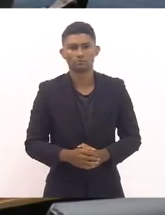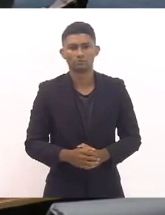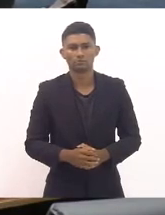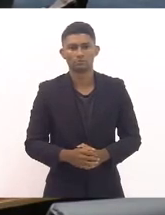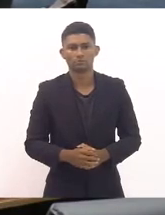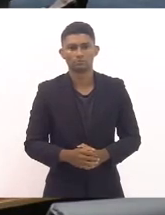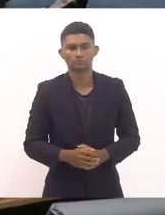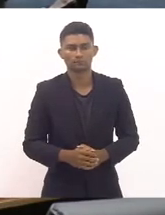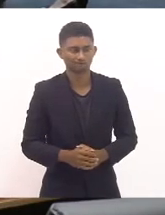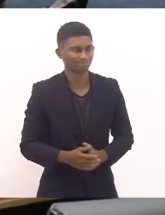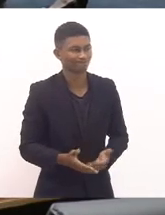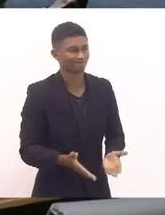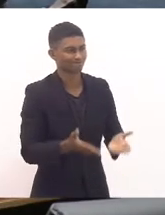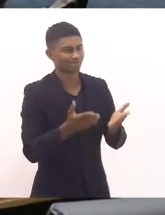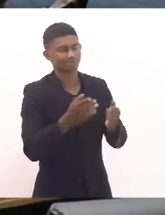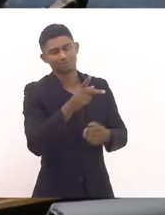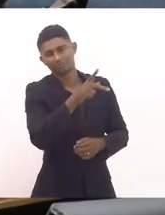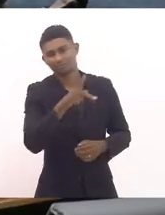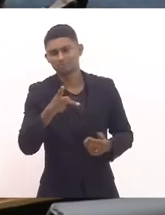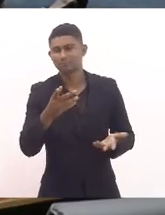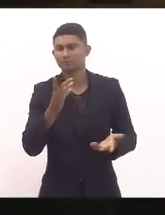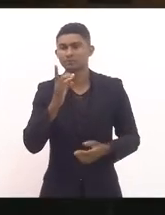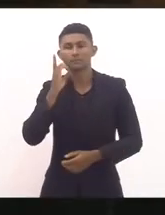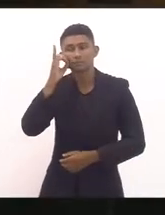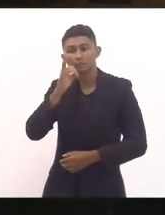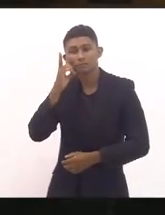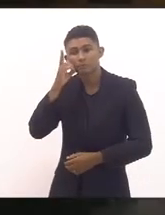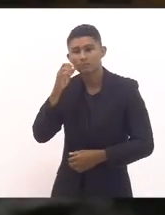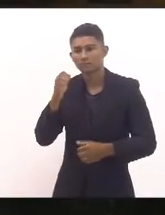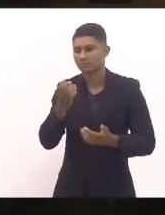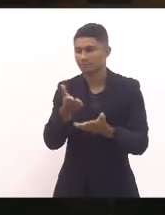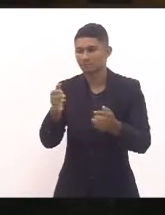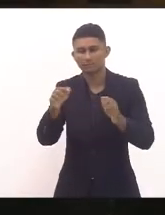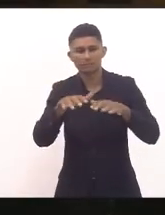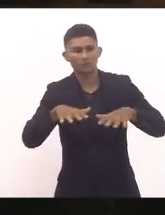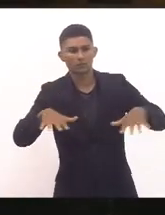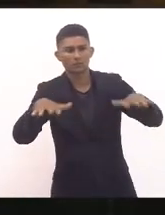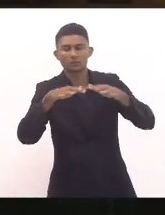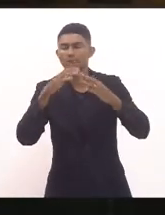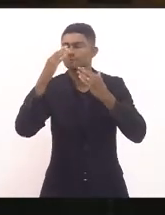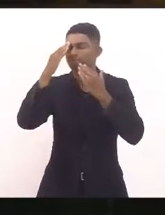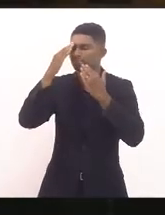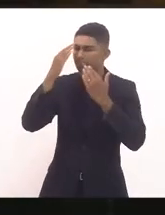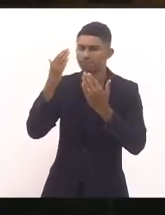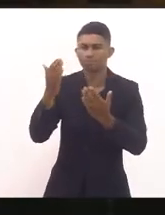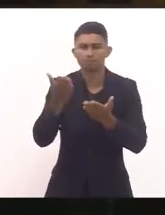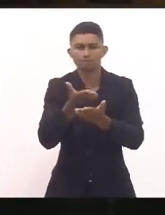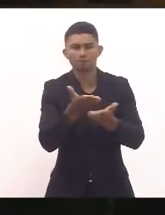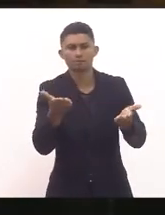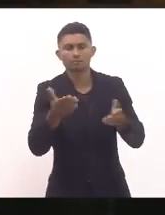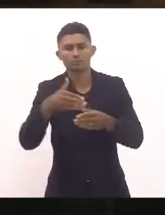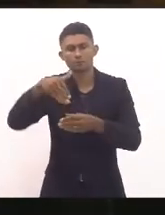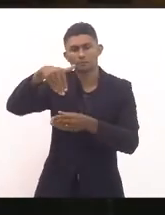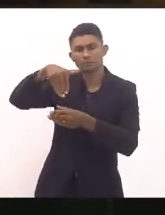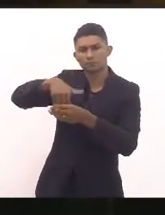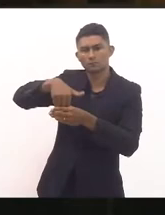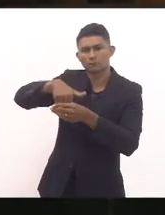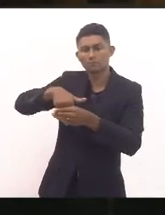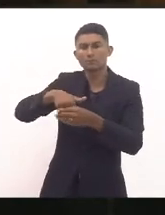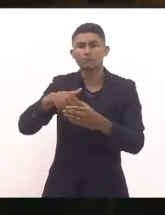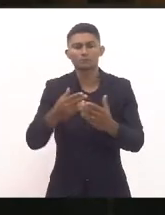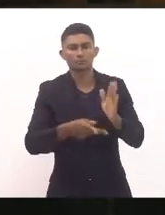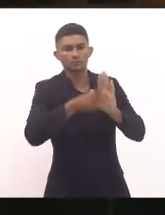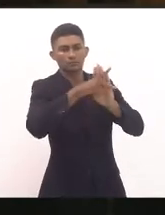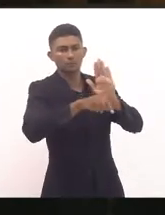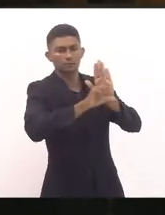Senhora presidenta, senhoras deputadas, senhores deputados, agradeço demais a votação e a aprovação